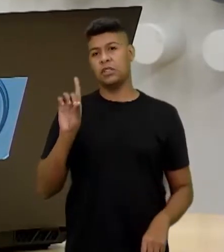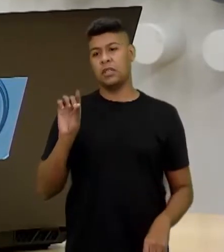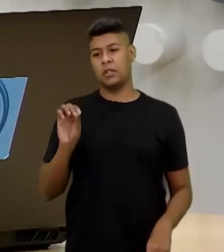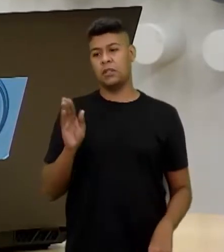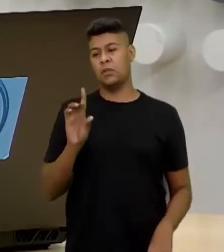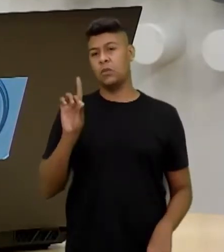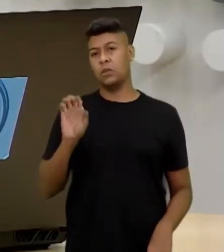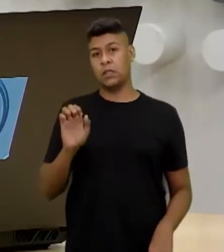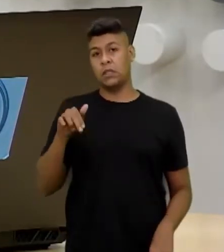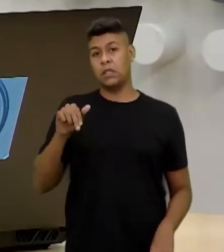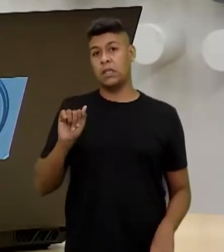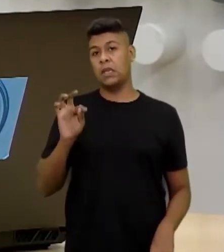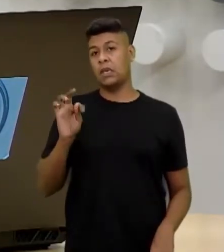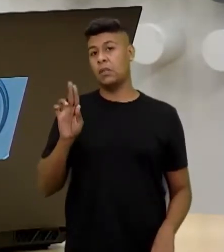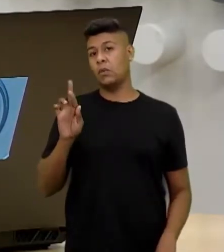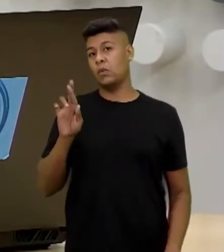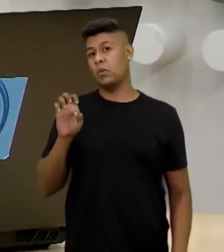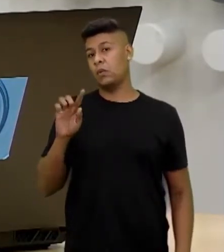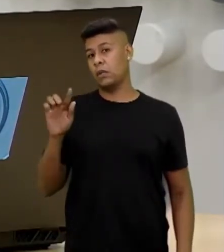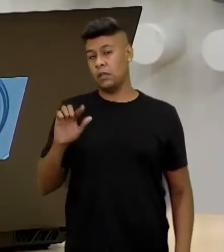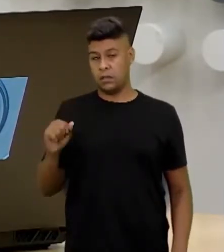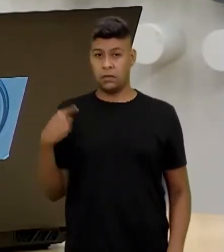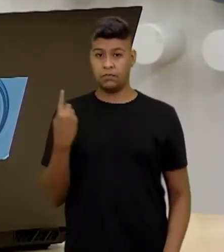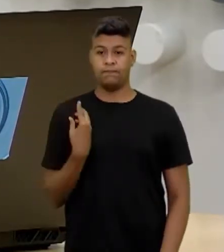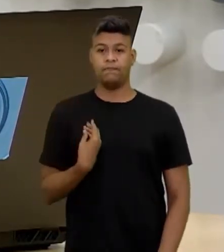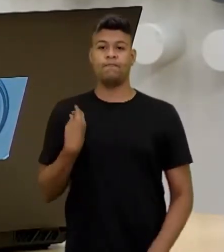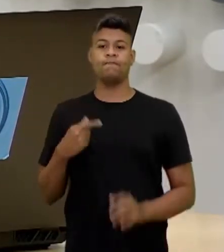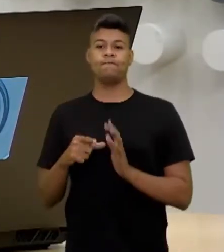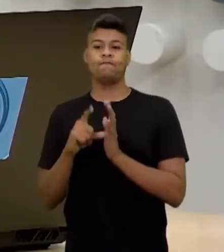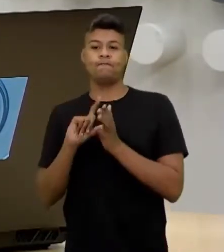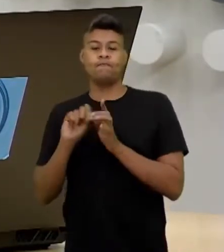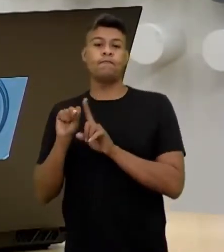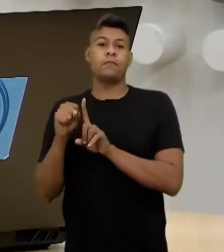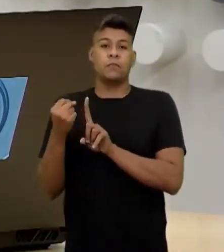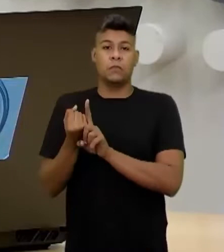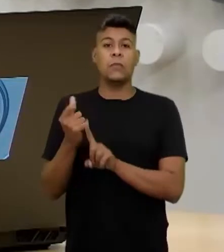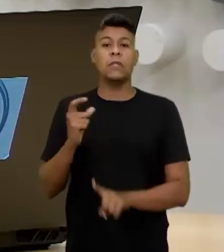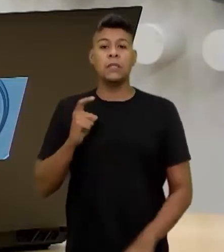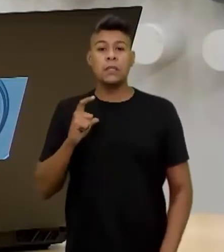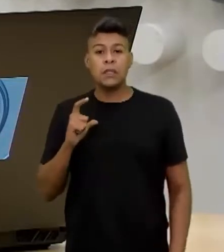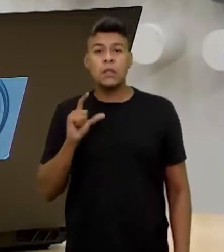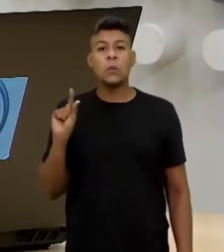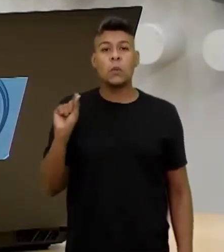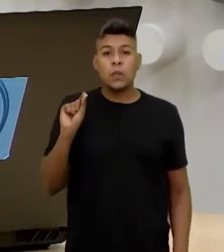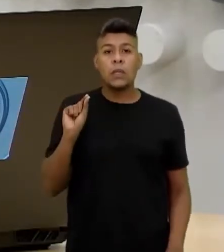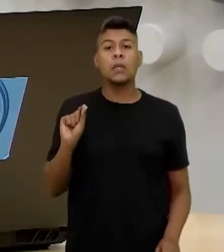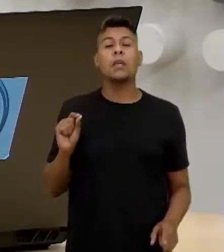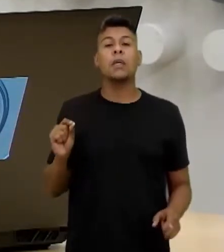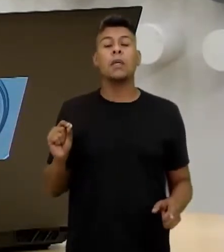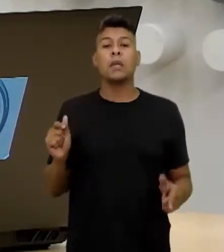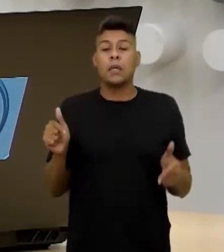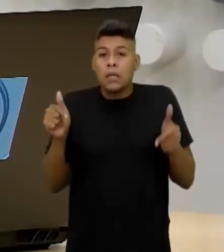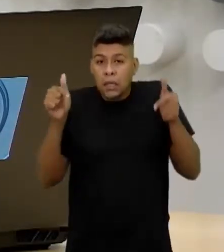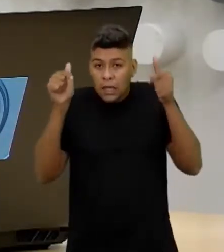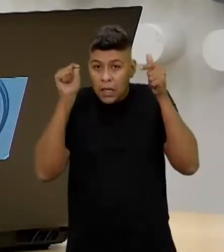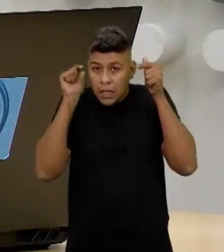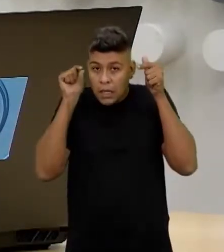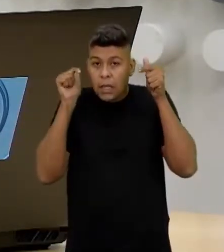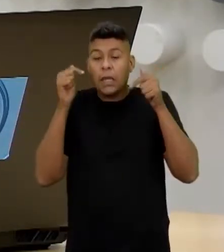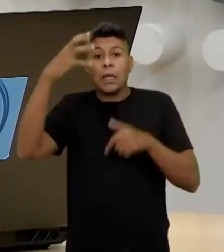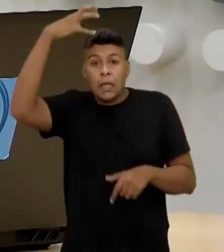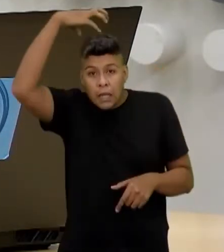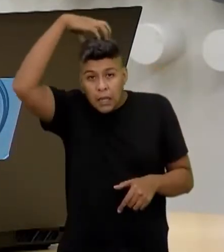estado de natureza é como a gente vivia antes da gente viver nessa sociedade que tem um rei que tem um governo enfim